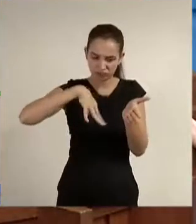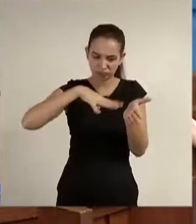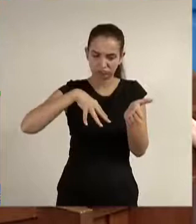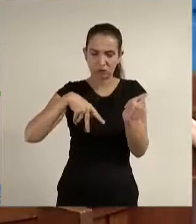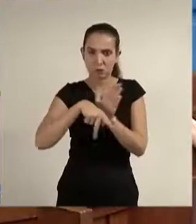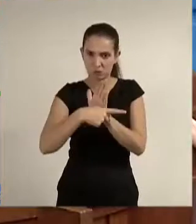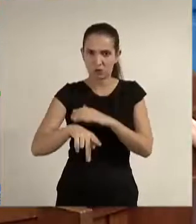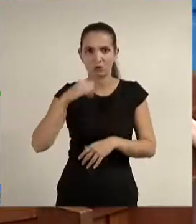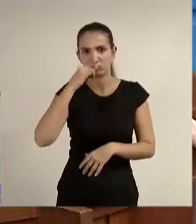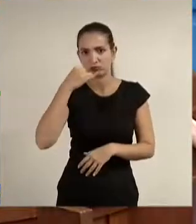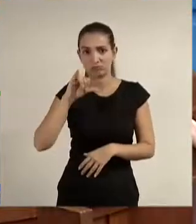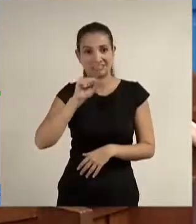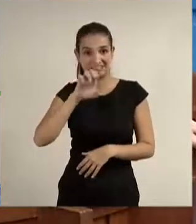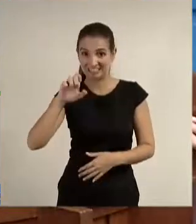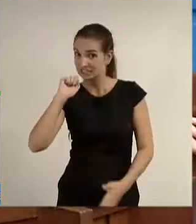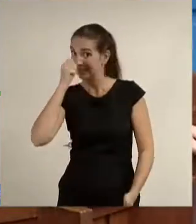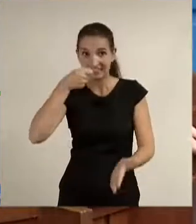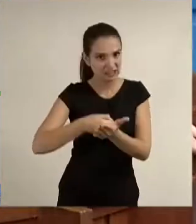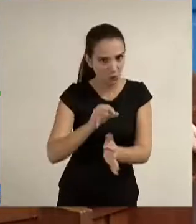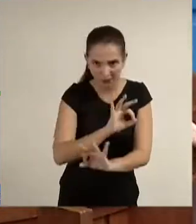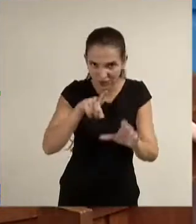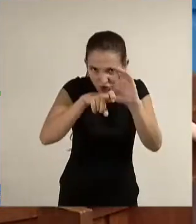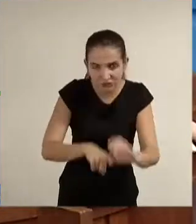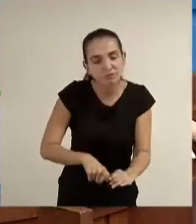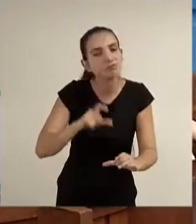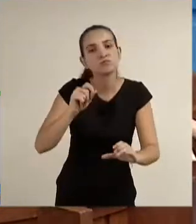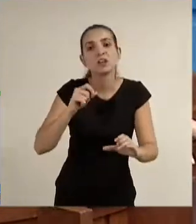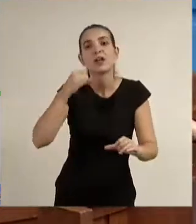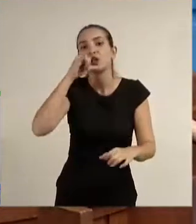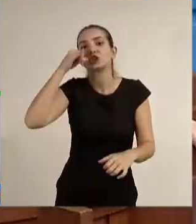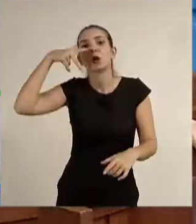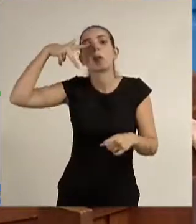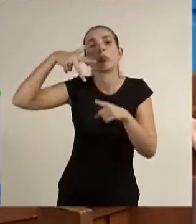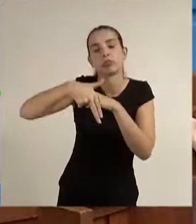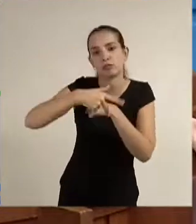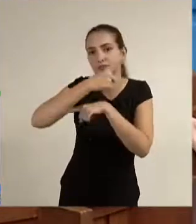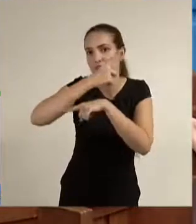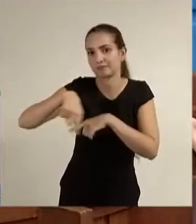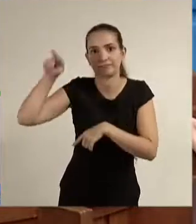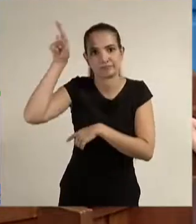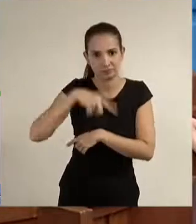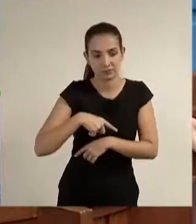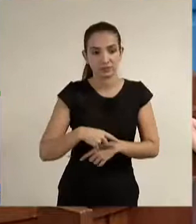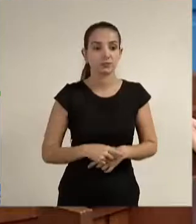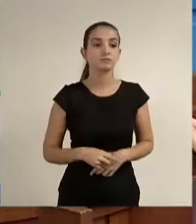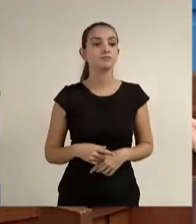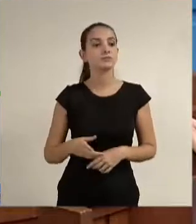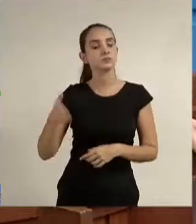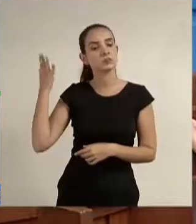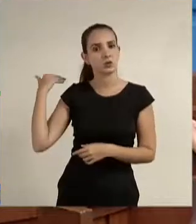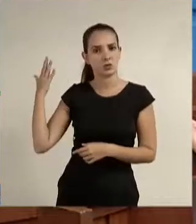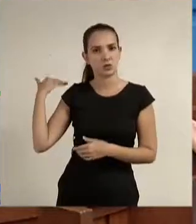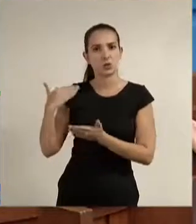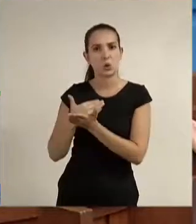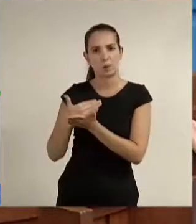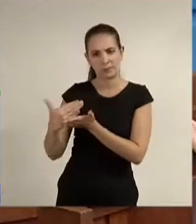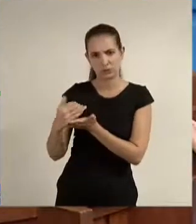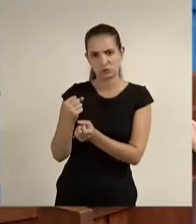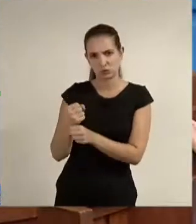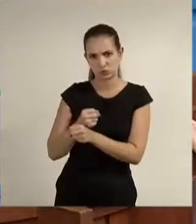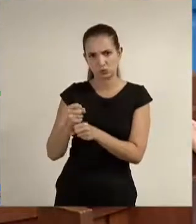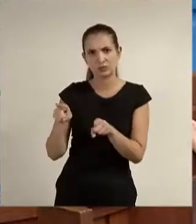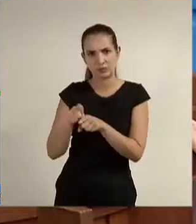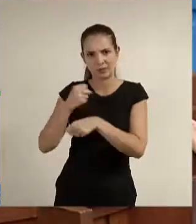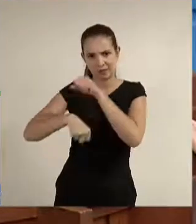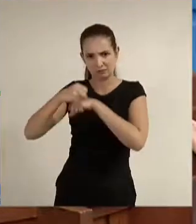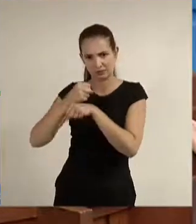cortada. Ainda mais agora com os aumentos que nós tivemos no final do ano e início deste ano da energia elétrica, as